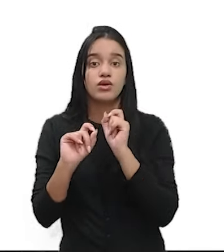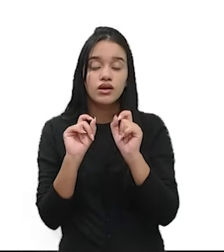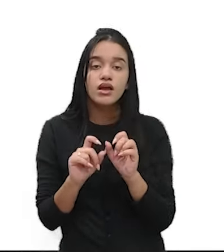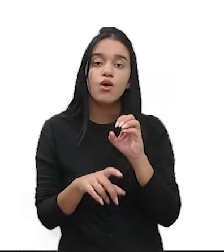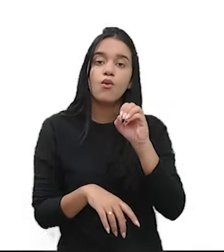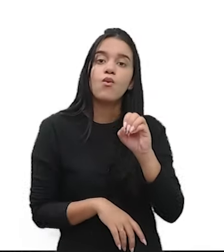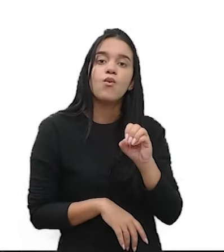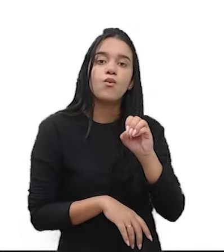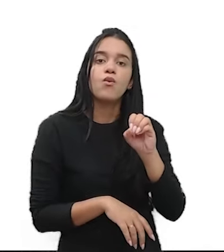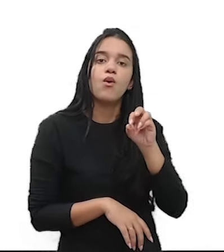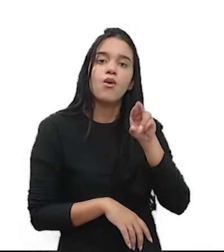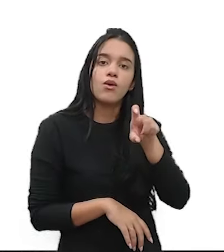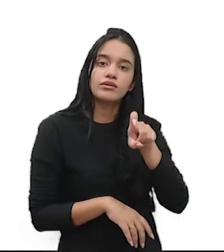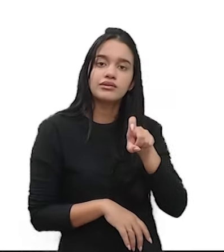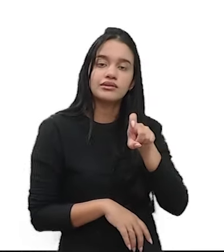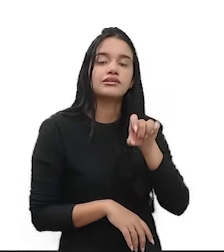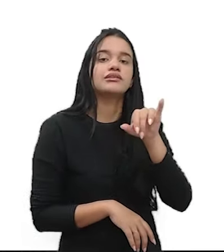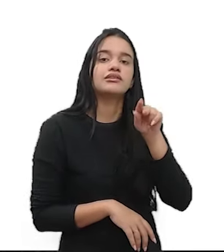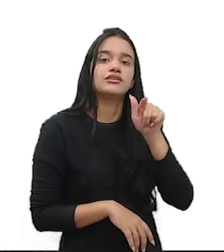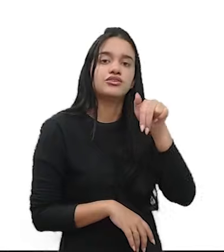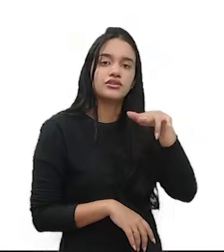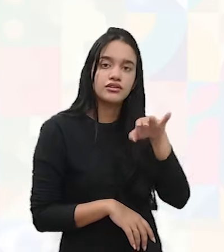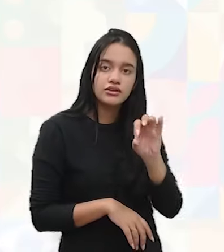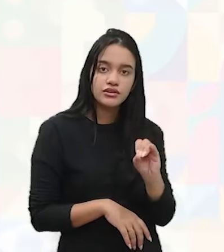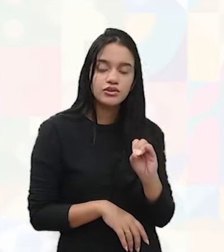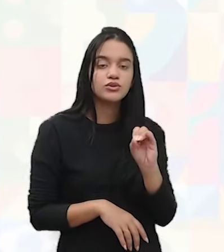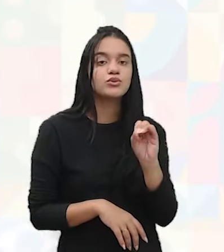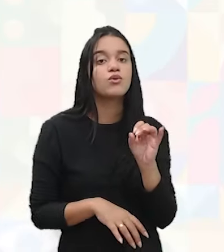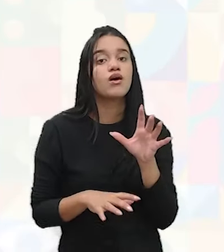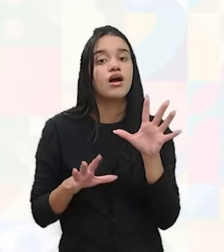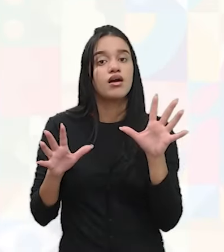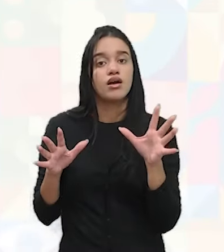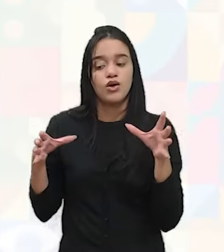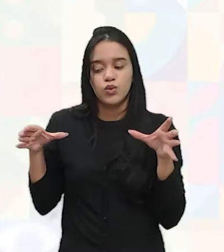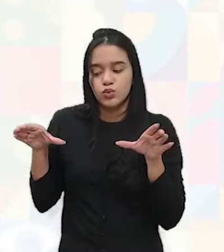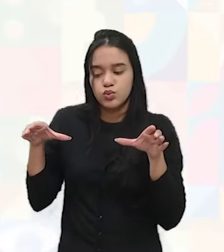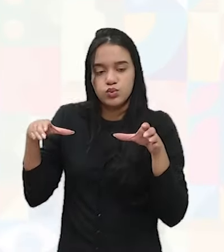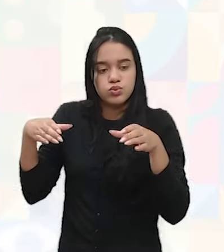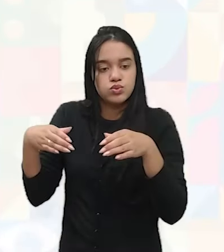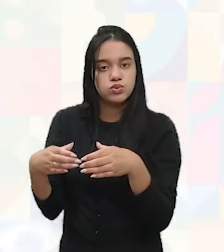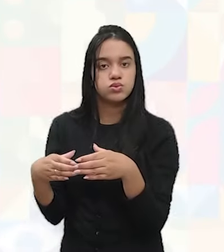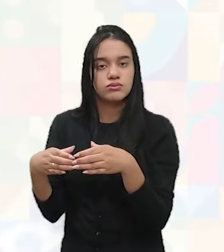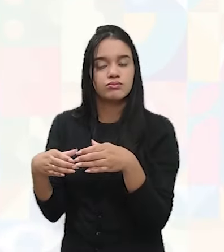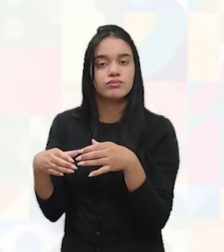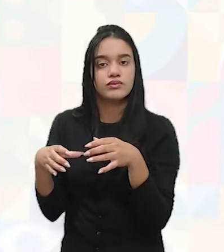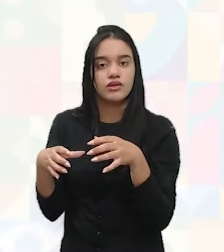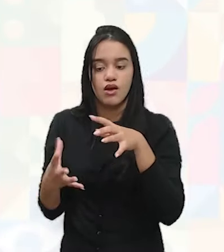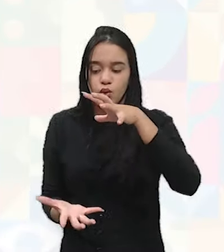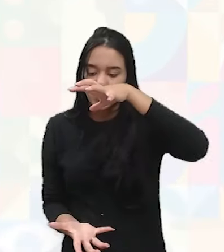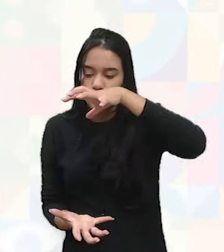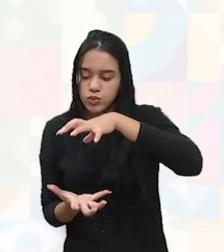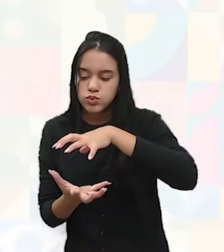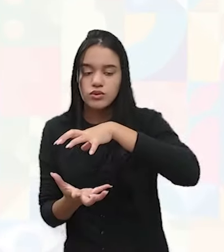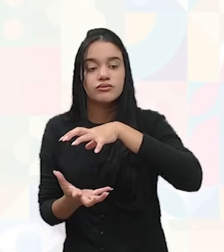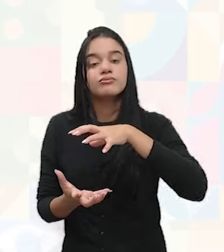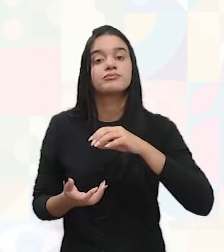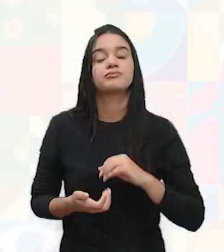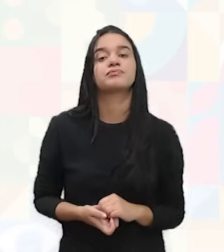CO2 ele vai deslocar aquele oxigênio e ele vai abafar Mas lembra que o de classe ele também queima no seu